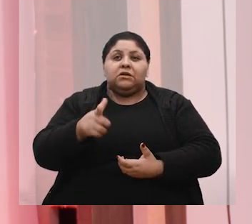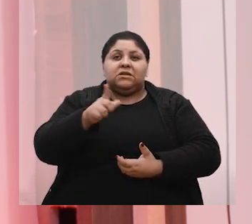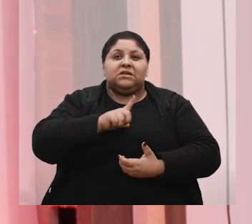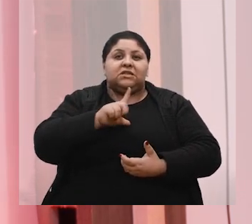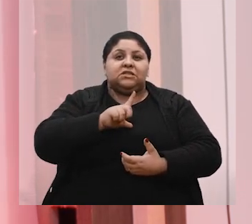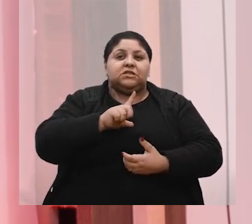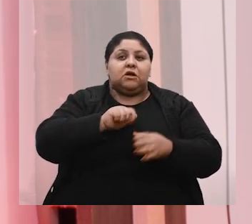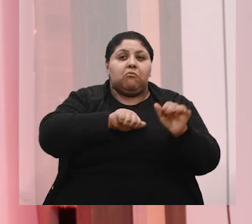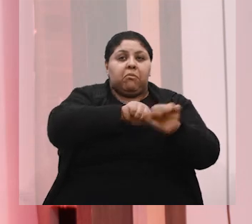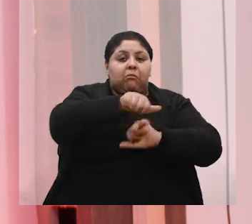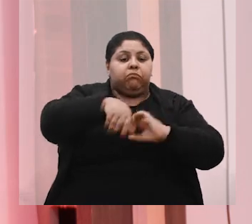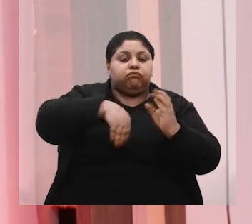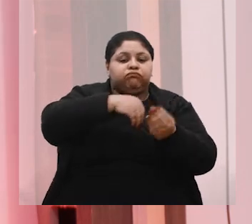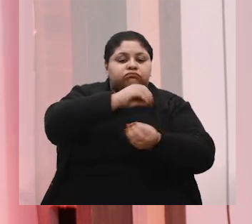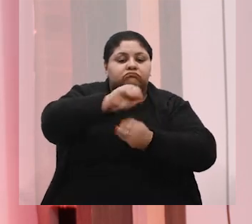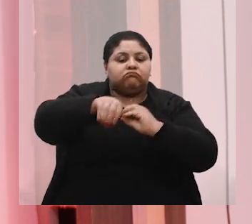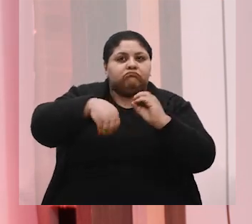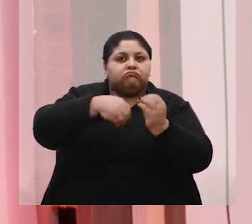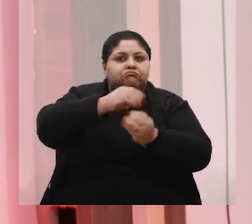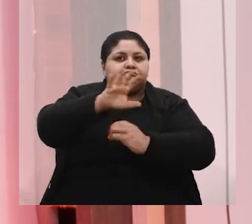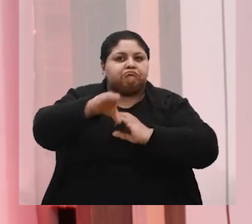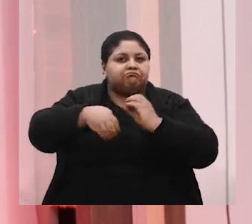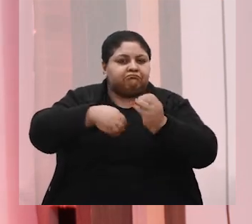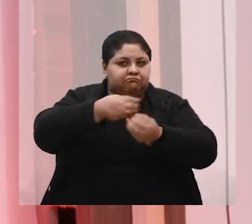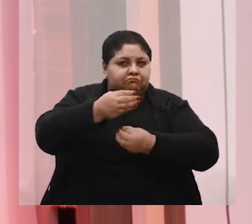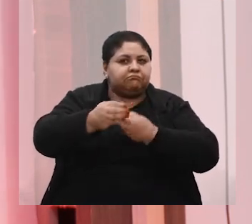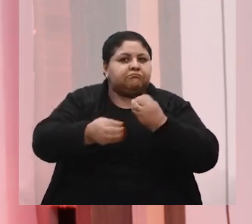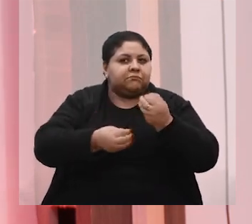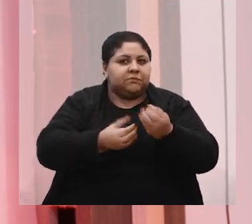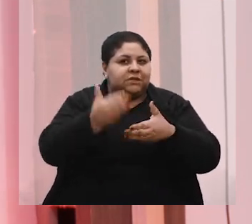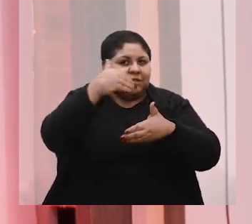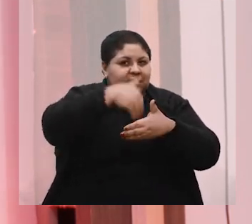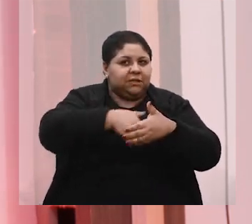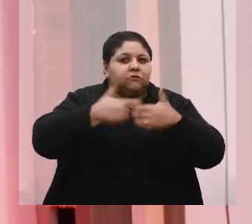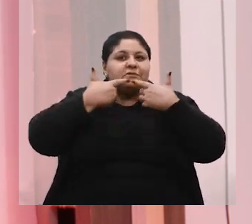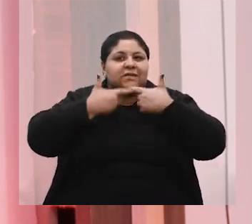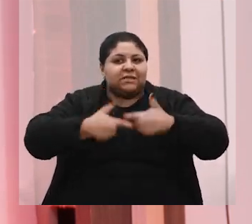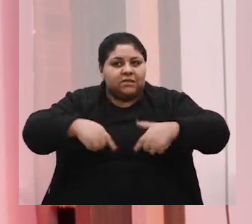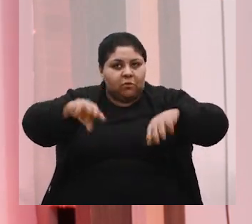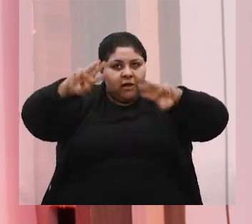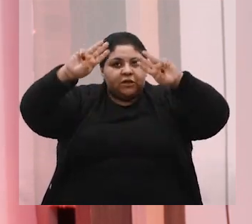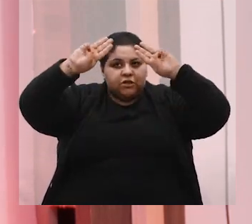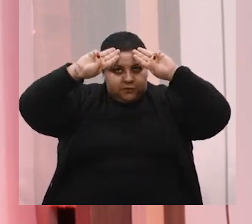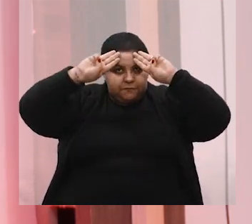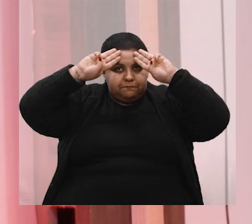uma transversalidade dentro das linguagens, né?